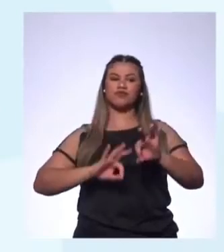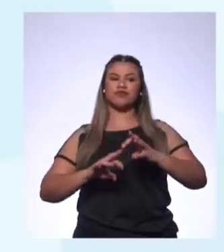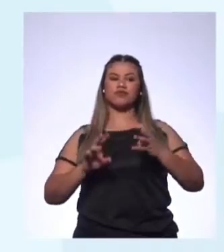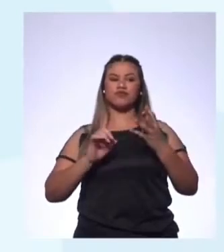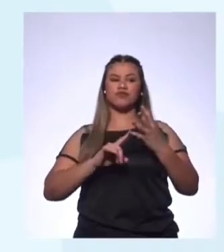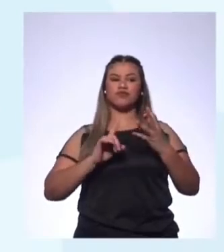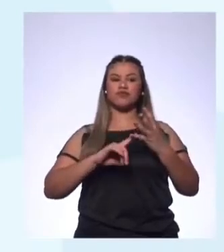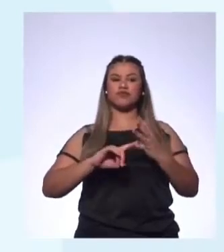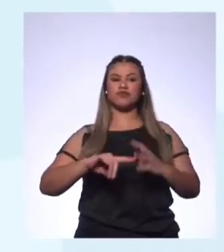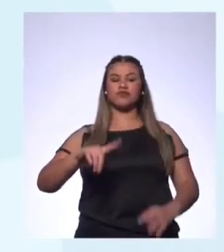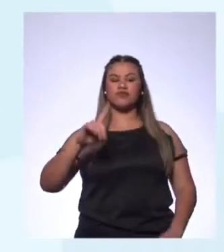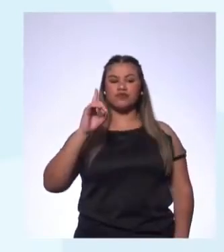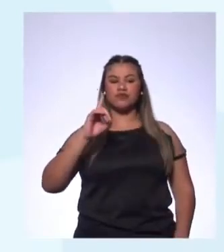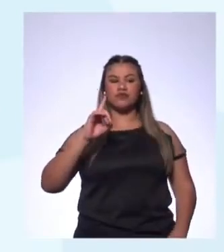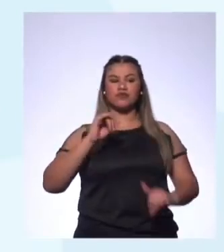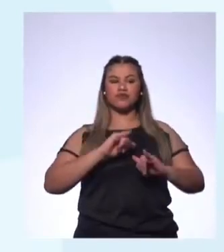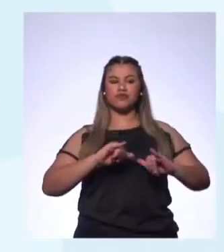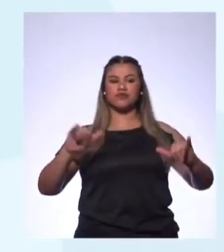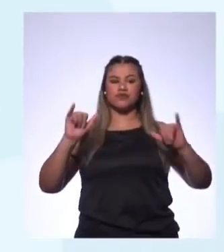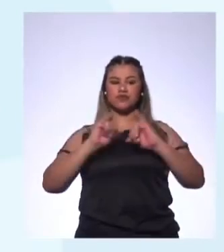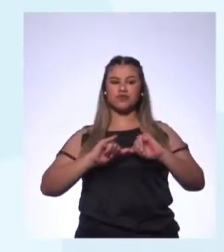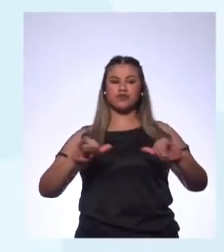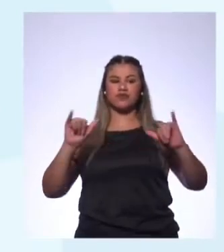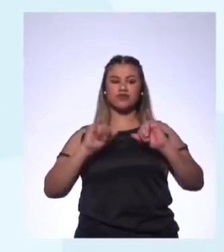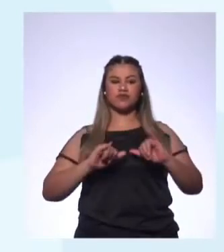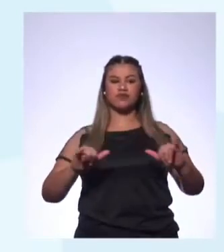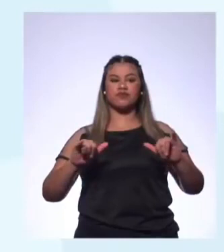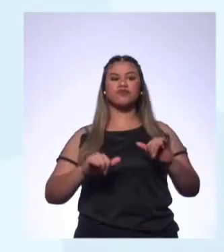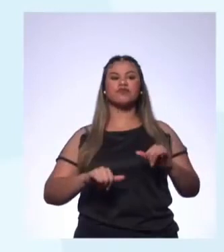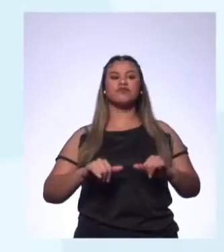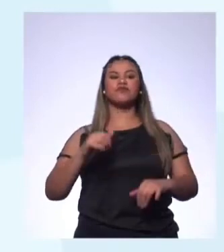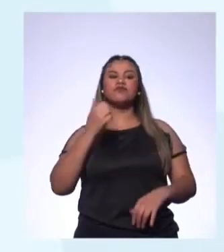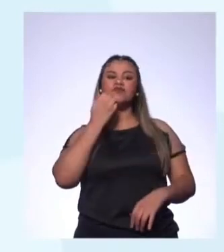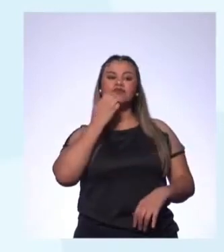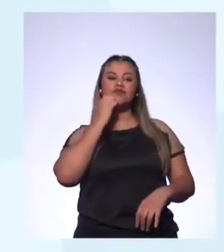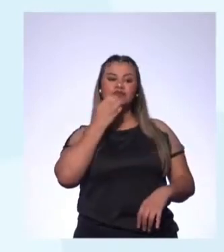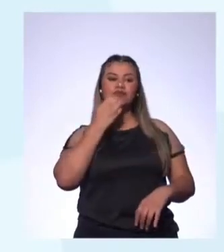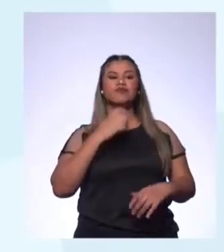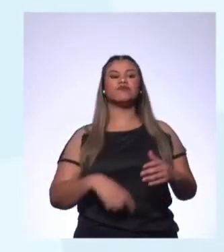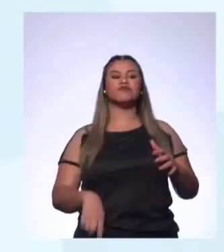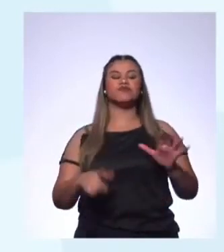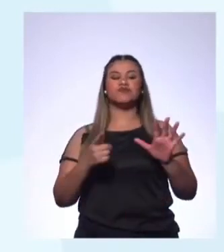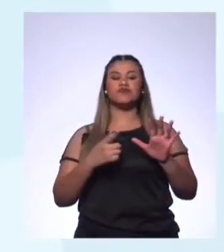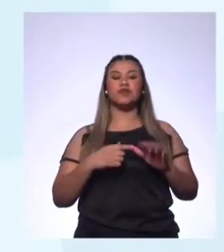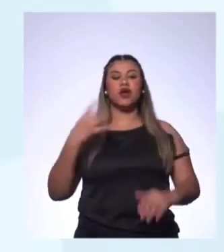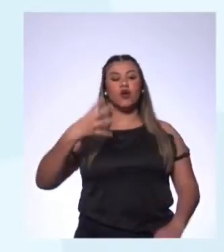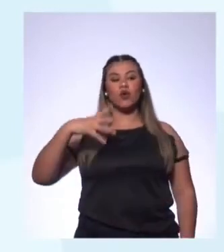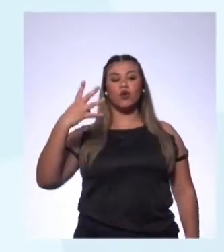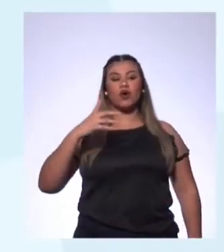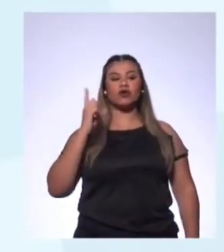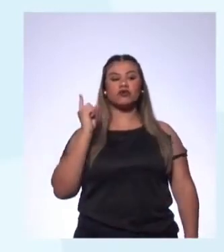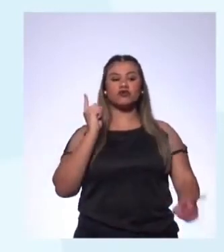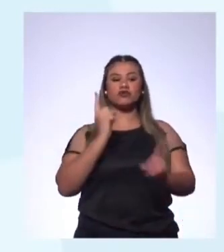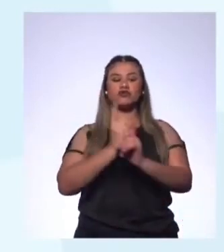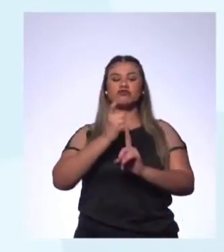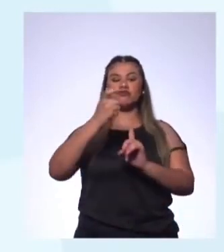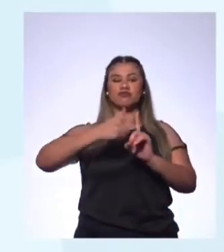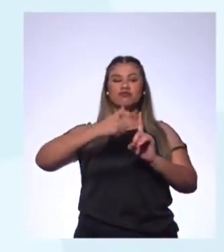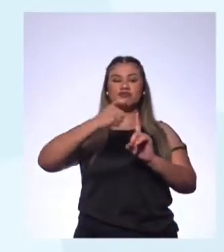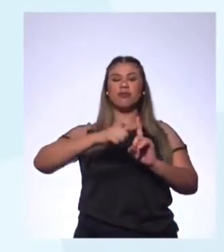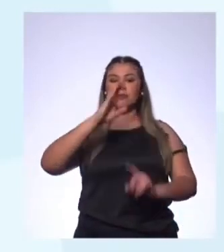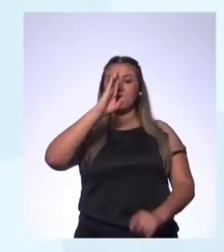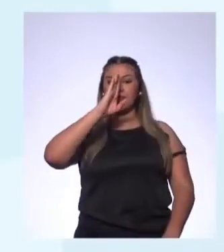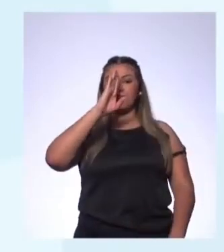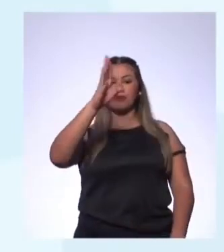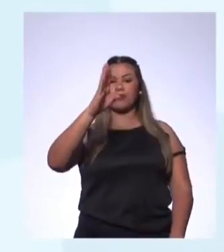divulgar um artigo científico. E na questão 4, identifique no texto as personagens primárias, as